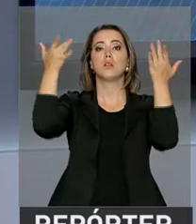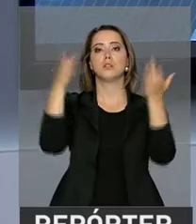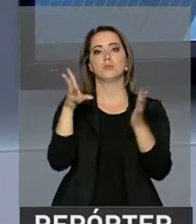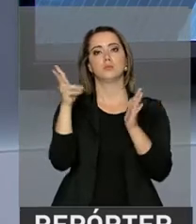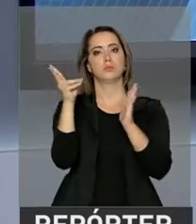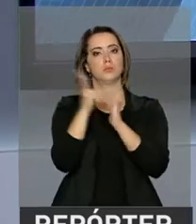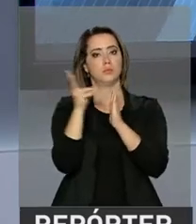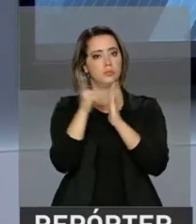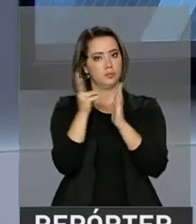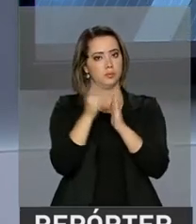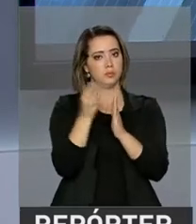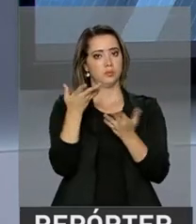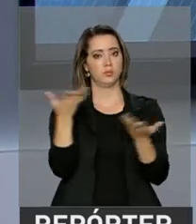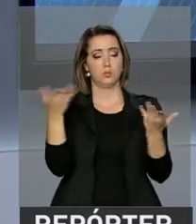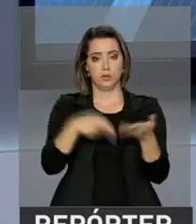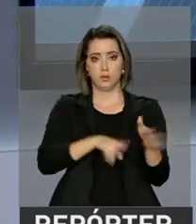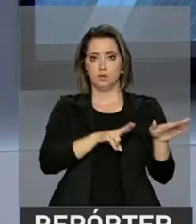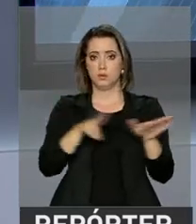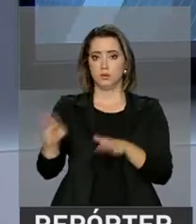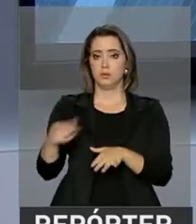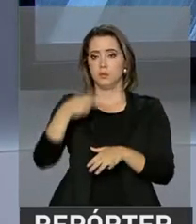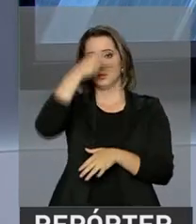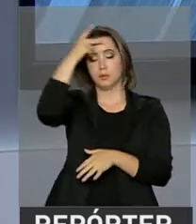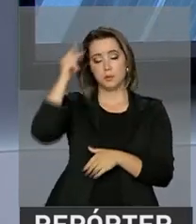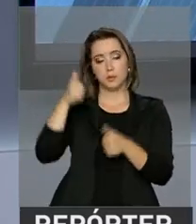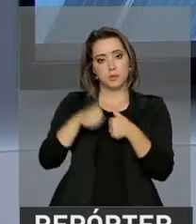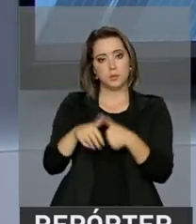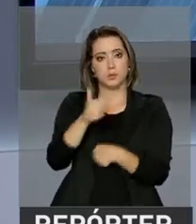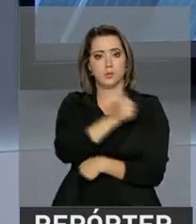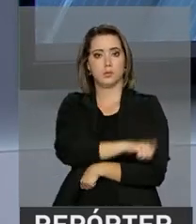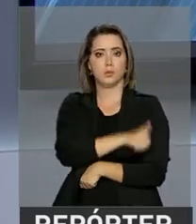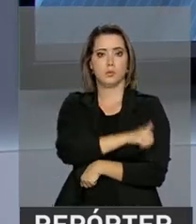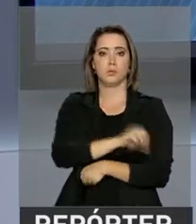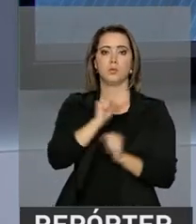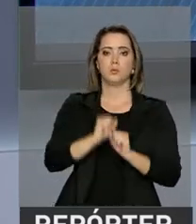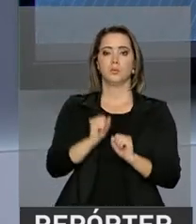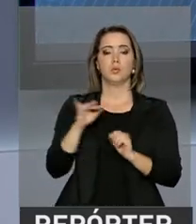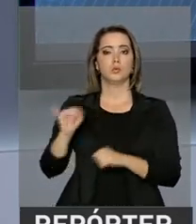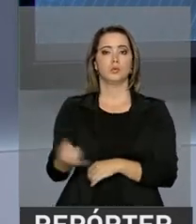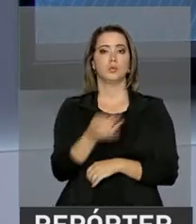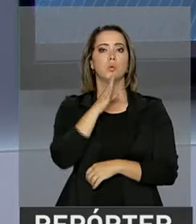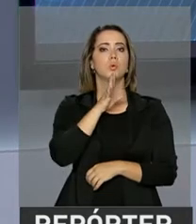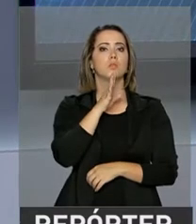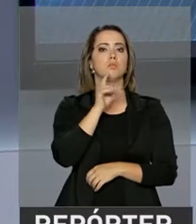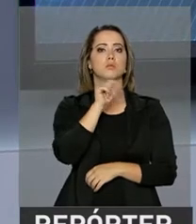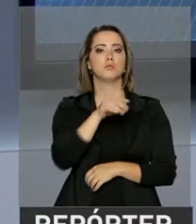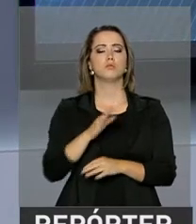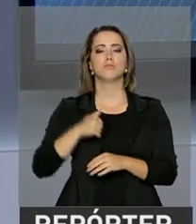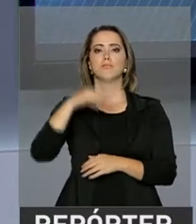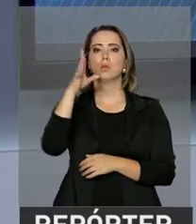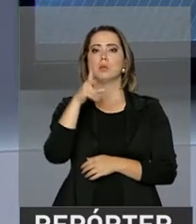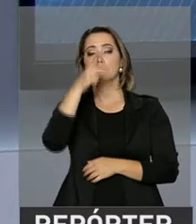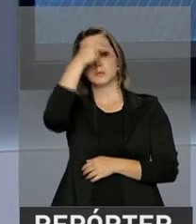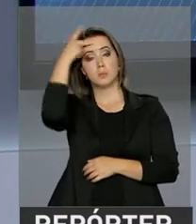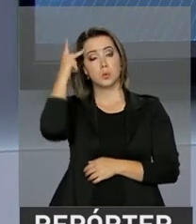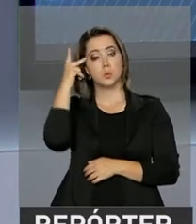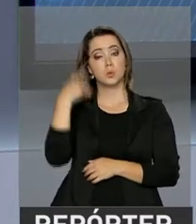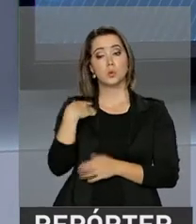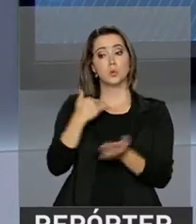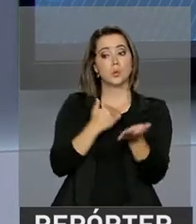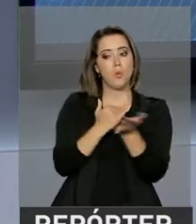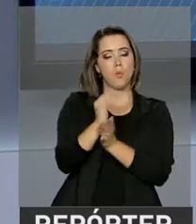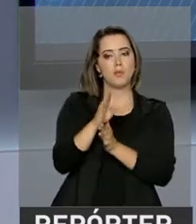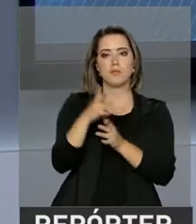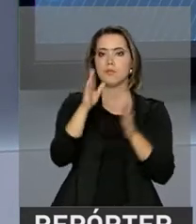semana em que se comemora o Dia do Índio, quem estiver no Rio de Janeiro vai ter a oportunidade de conhecer mais sobre os primeiros habitantes